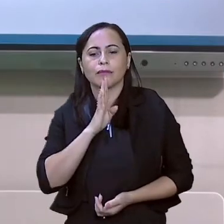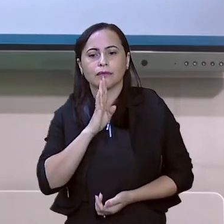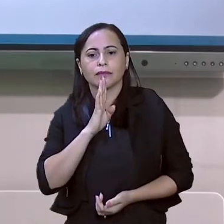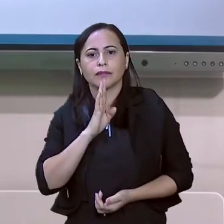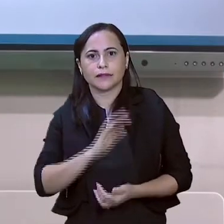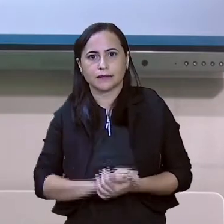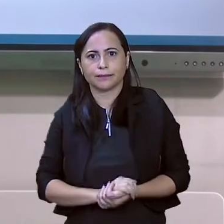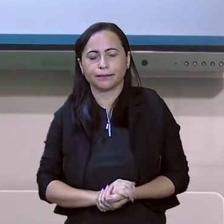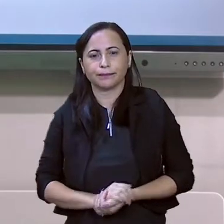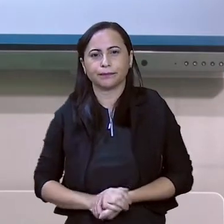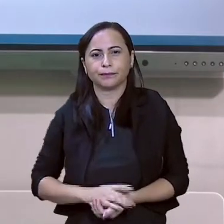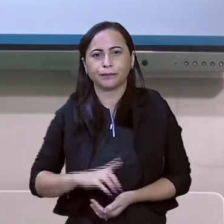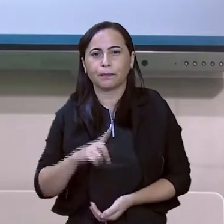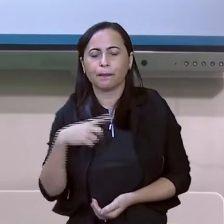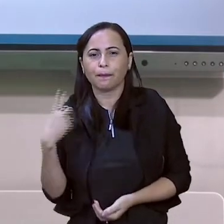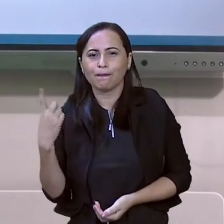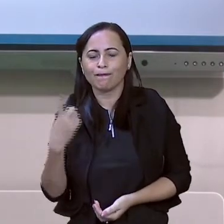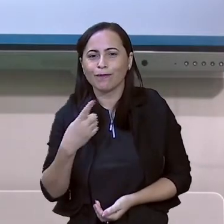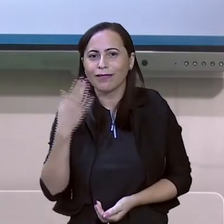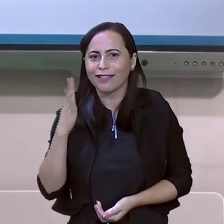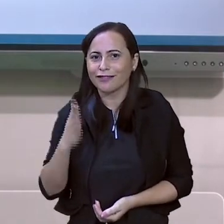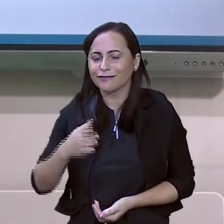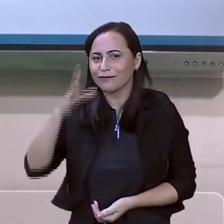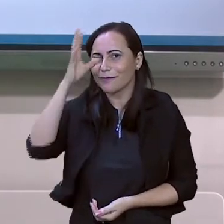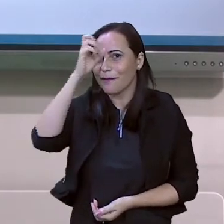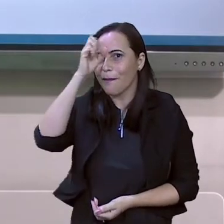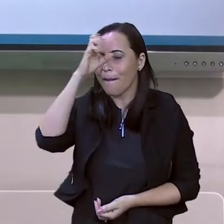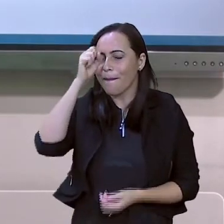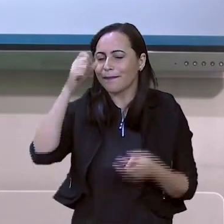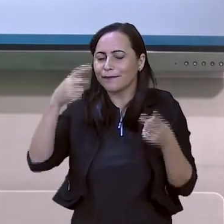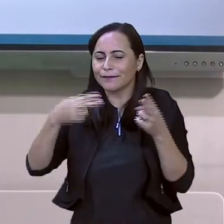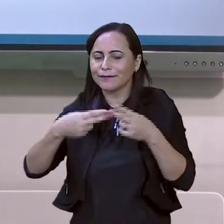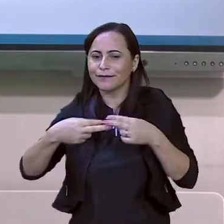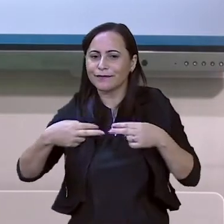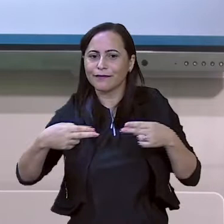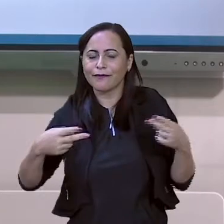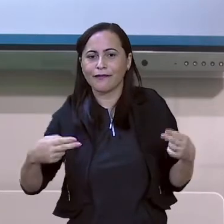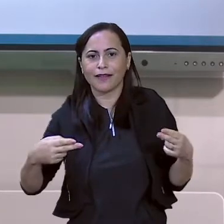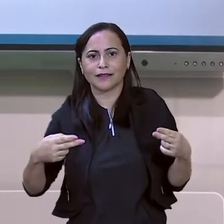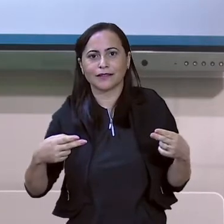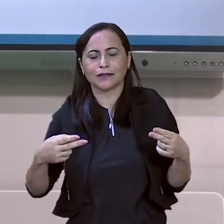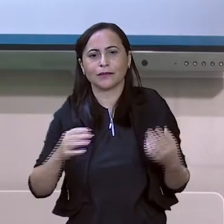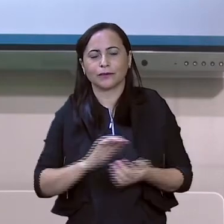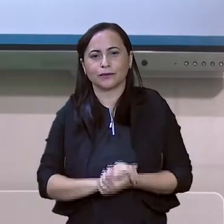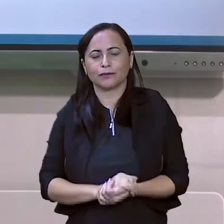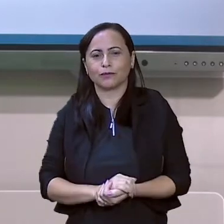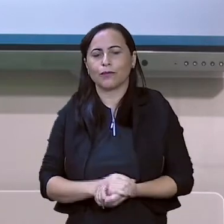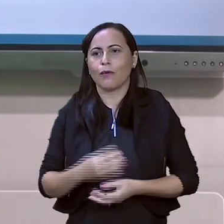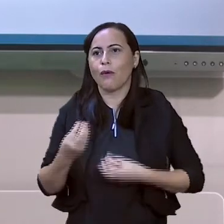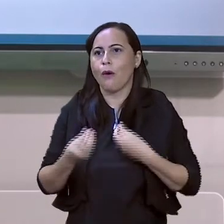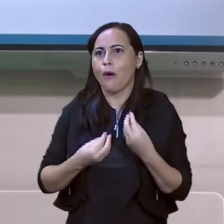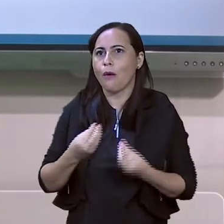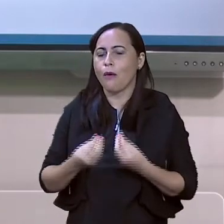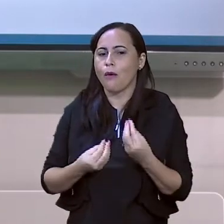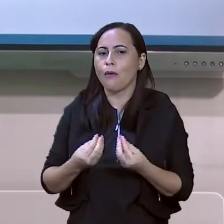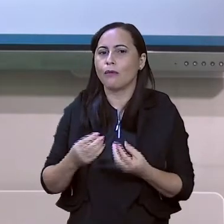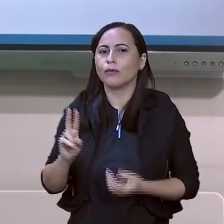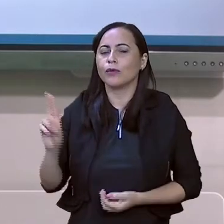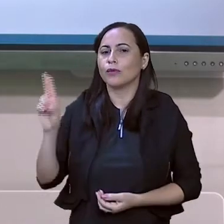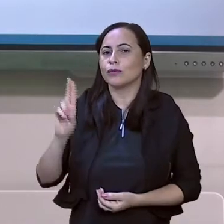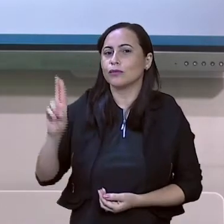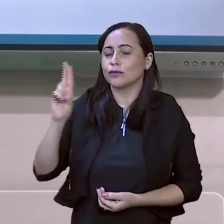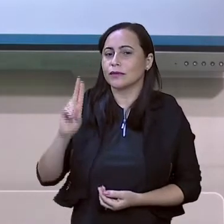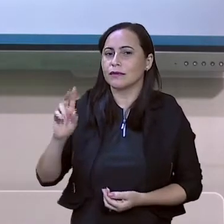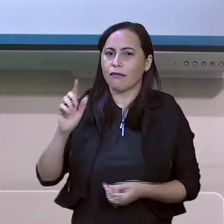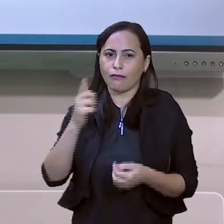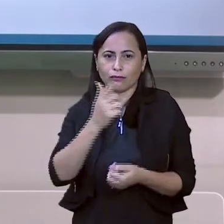aprendemos várias coisas bacanas. Quando nós utilizamos a capacidade, que são para os produtos líquidos, a massa, quando a gente